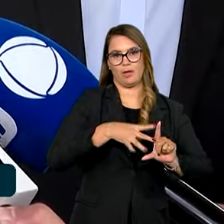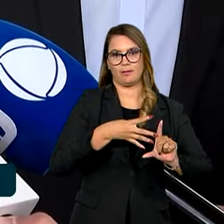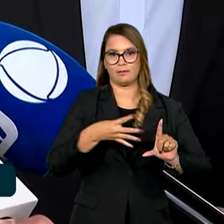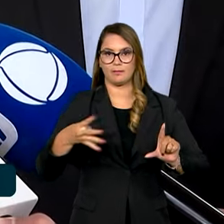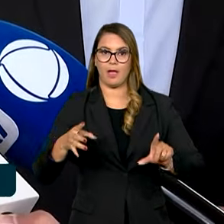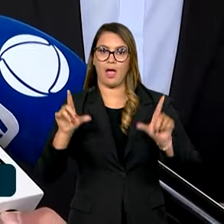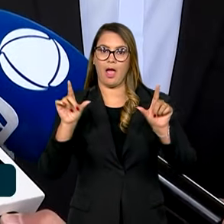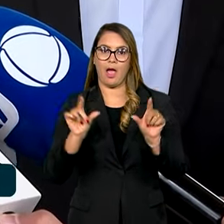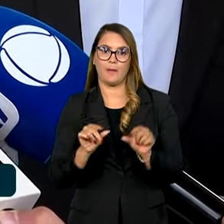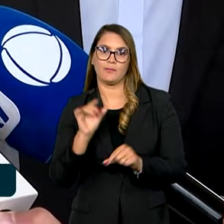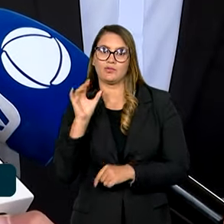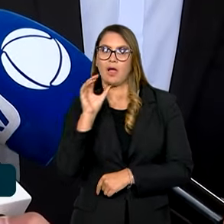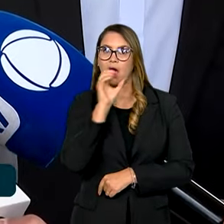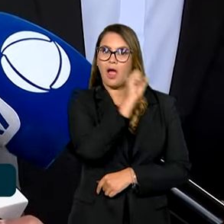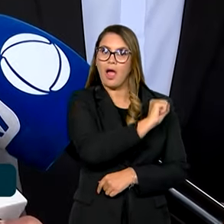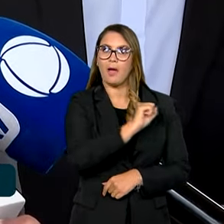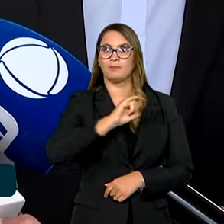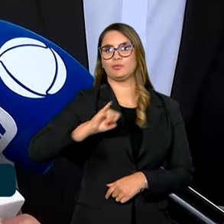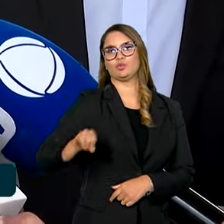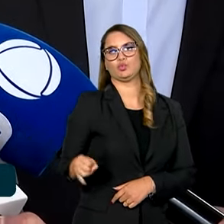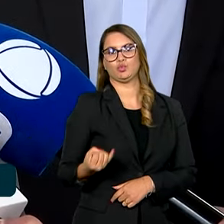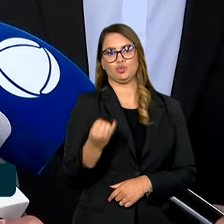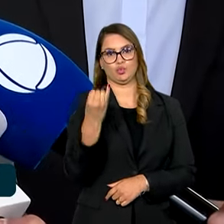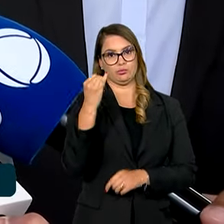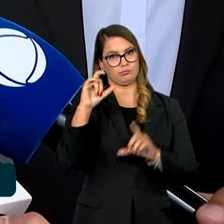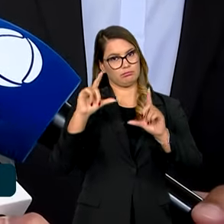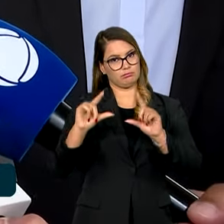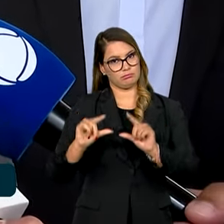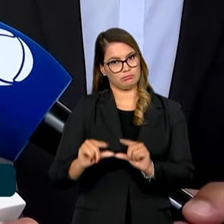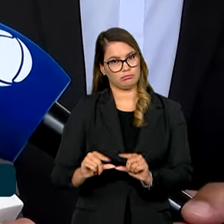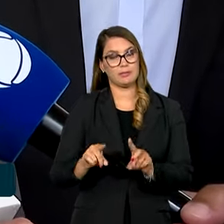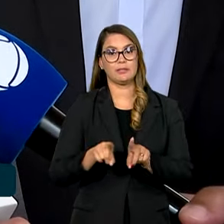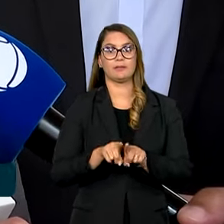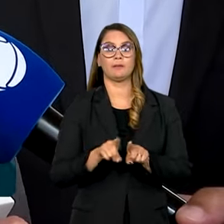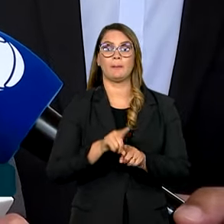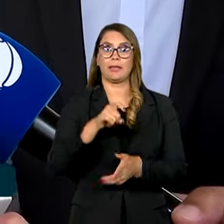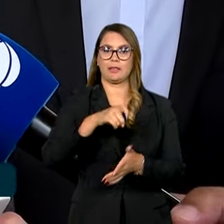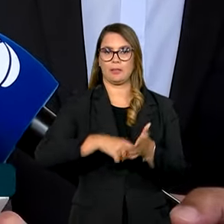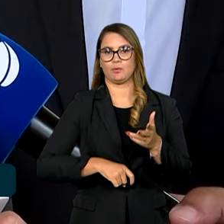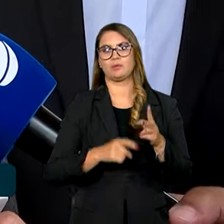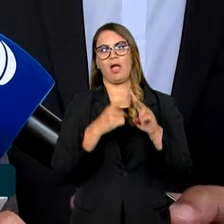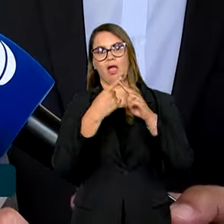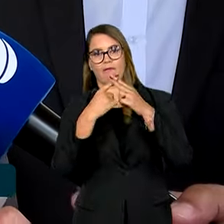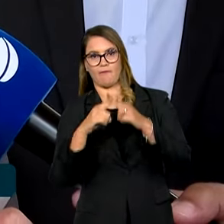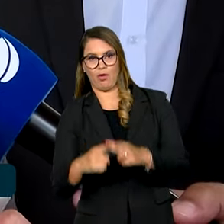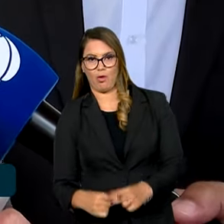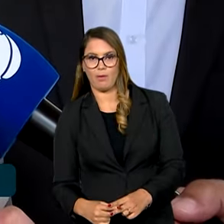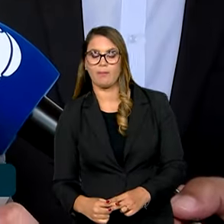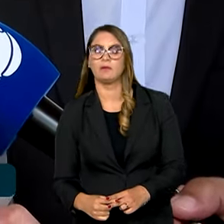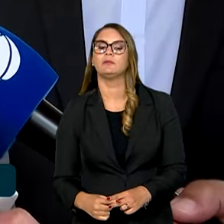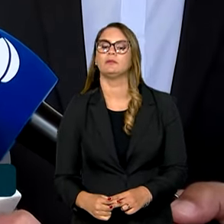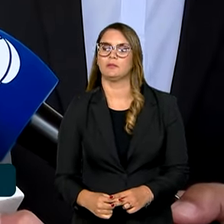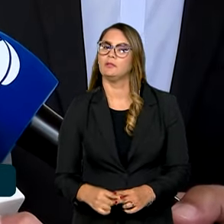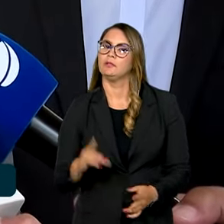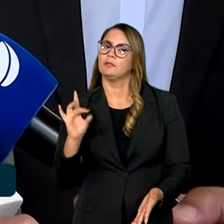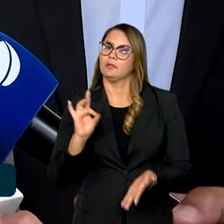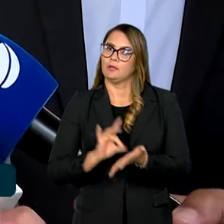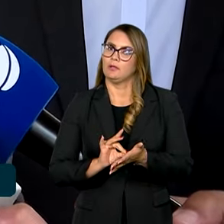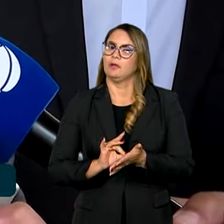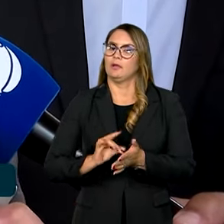mais rapidamente ainda os juros, e com a reforma tributária. Essa é uma reforma que traz eficiência